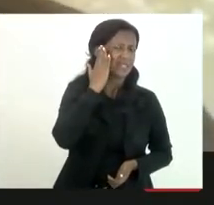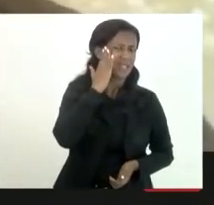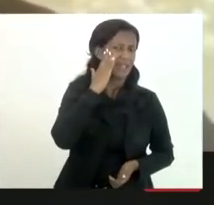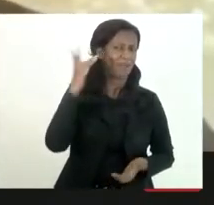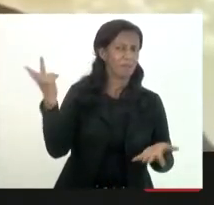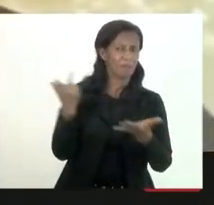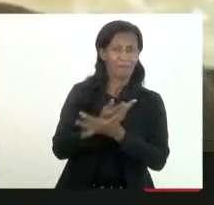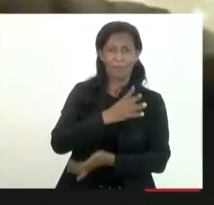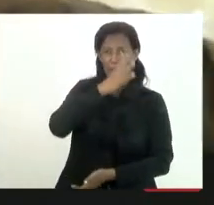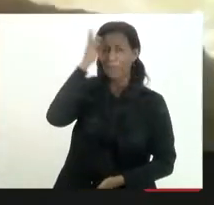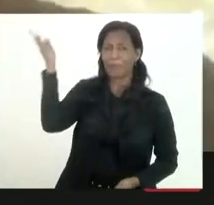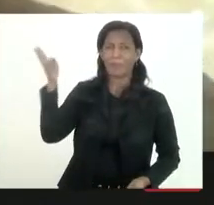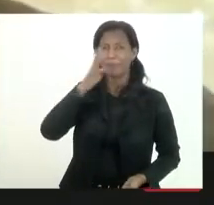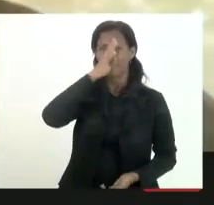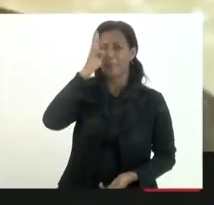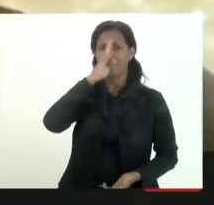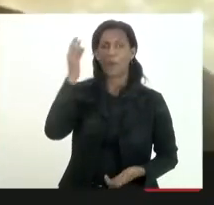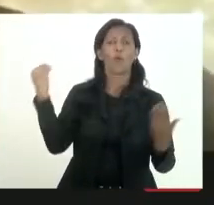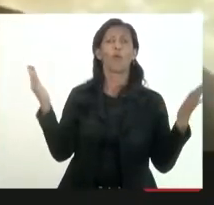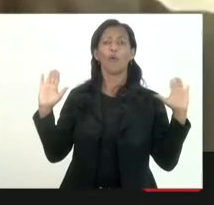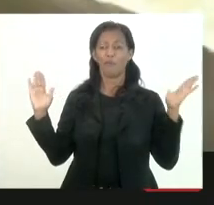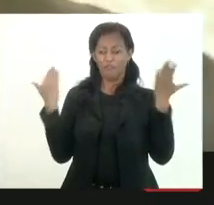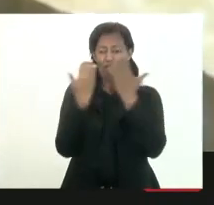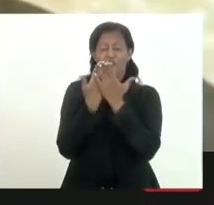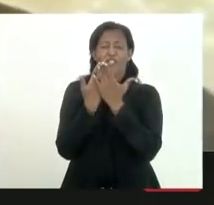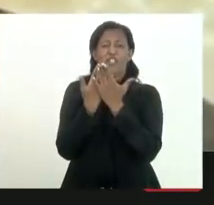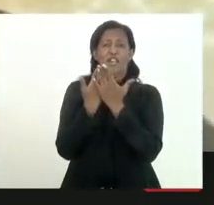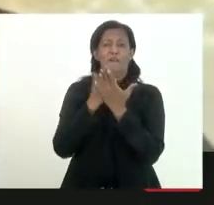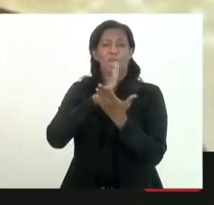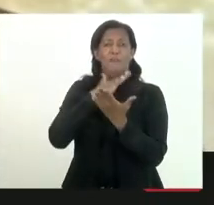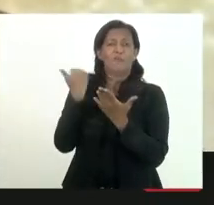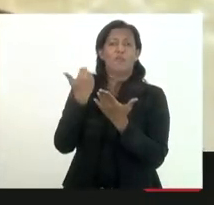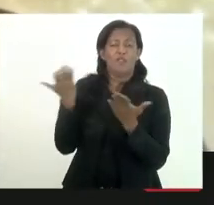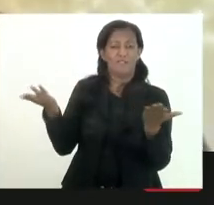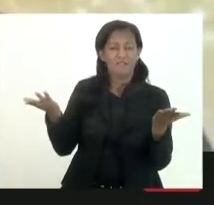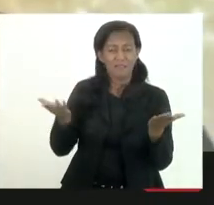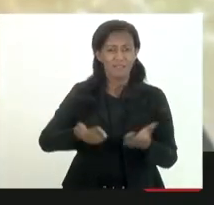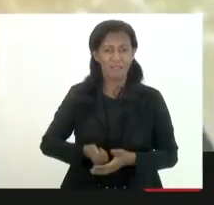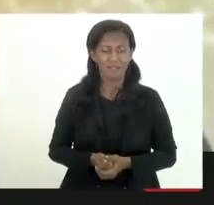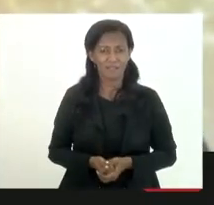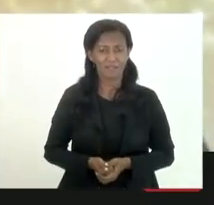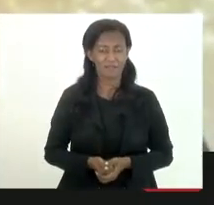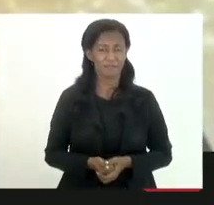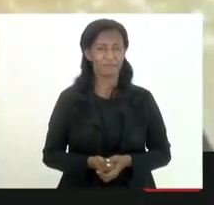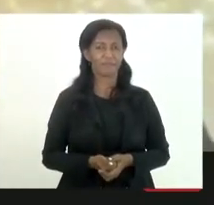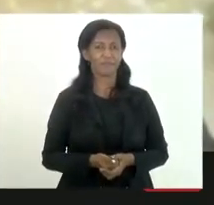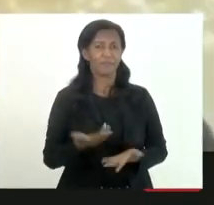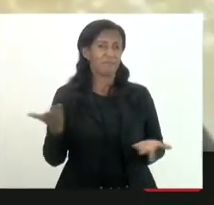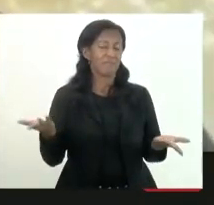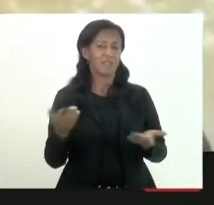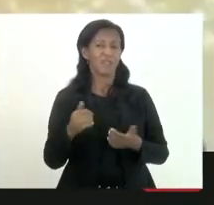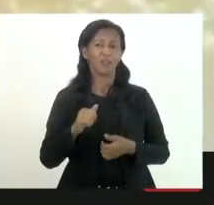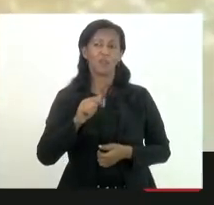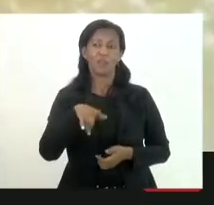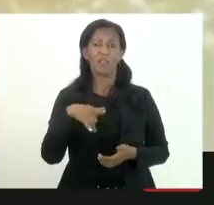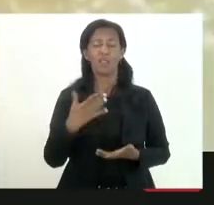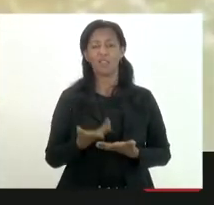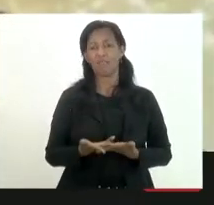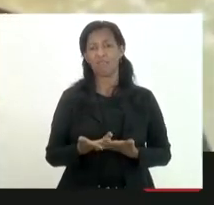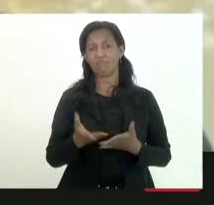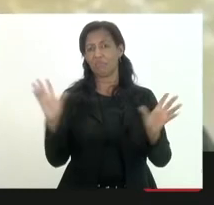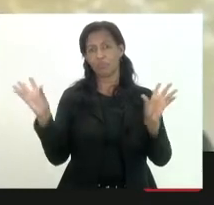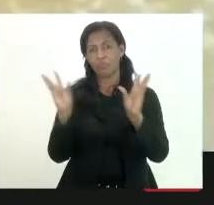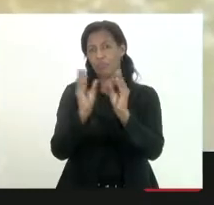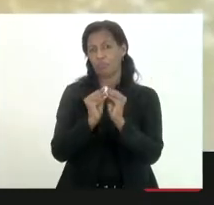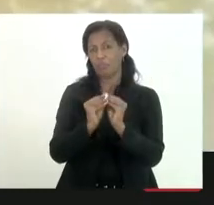desse absurdo, né? Vai fechar corpo para não morrer na mão da polícia. Então, basicamente, eu resumiria isso, pastor.